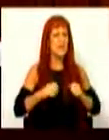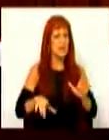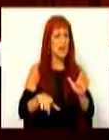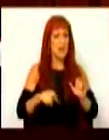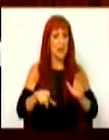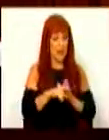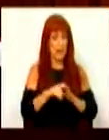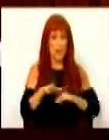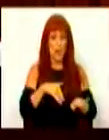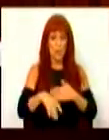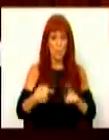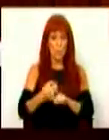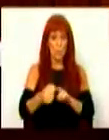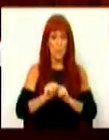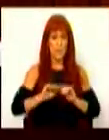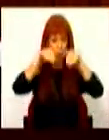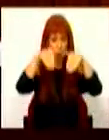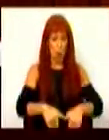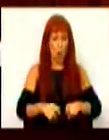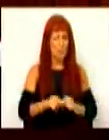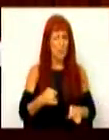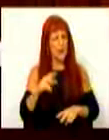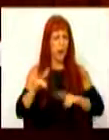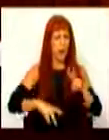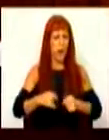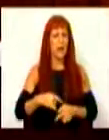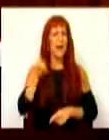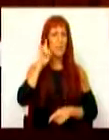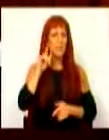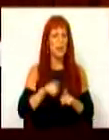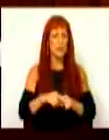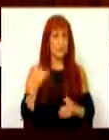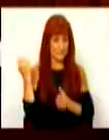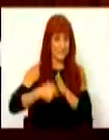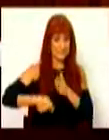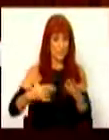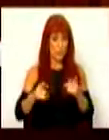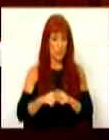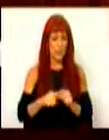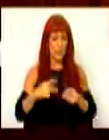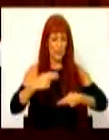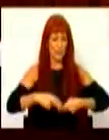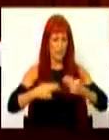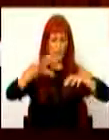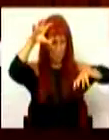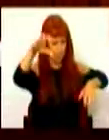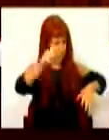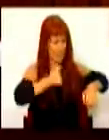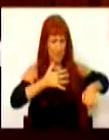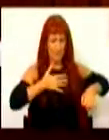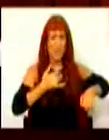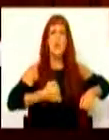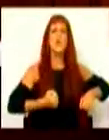feito no combate à elusão fiscal. É muito importante que na tributação transfronteiriça das empresas